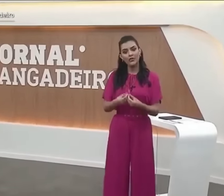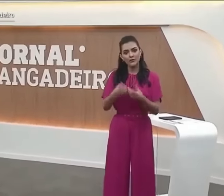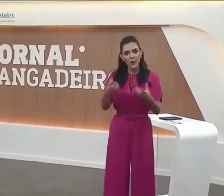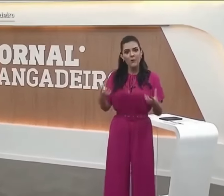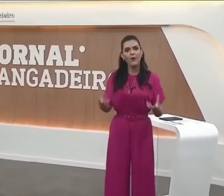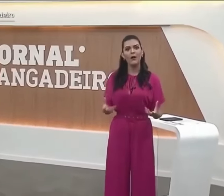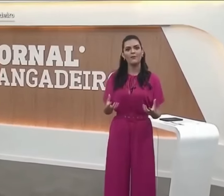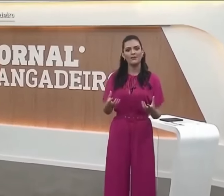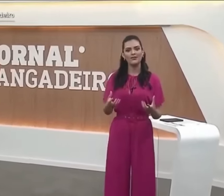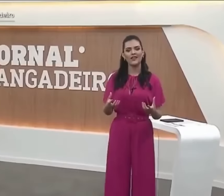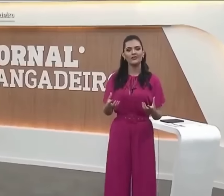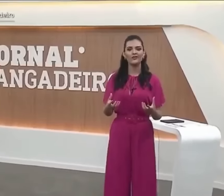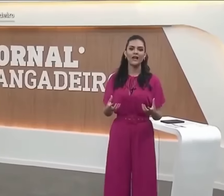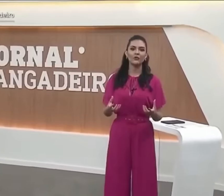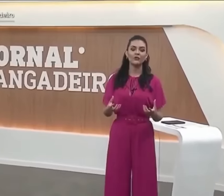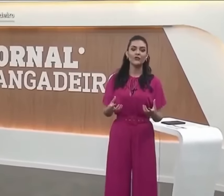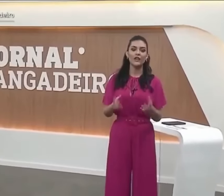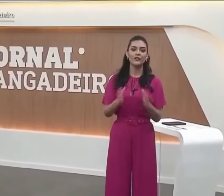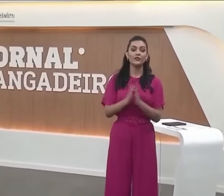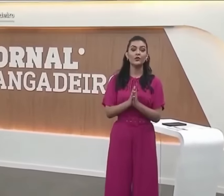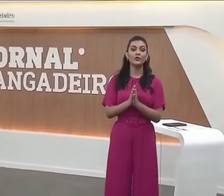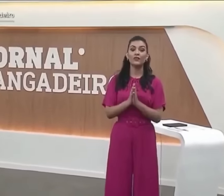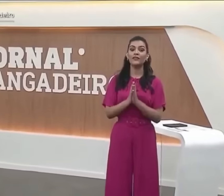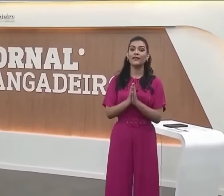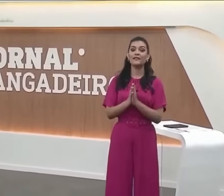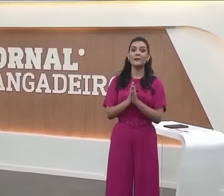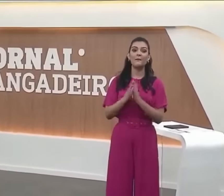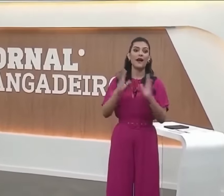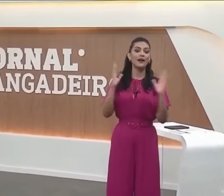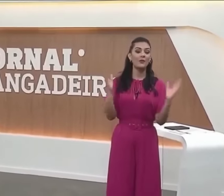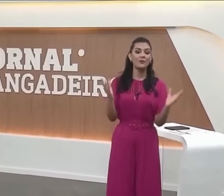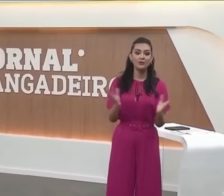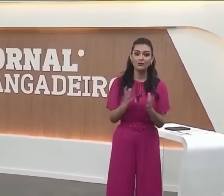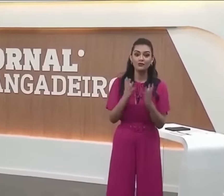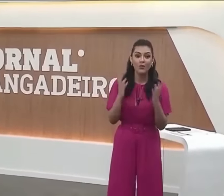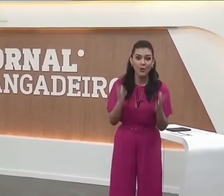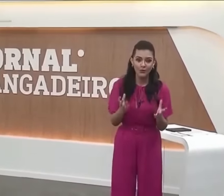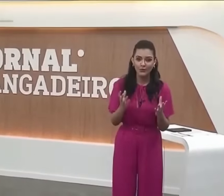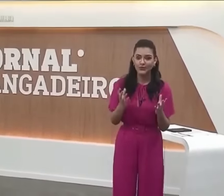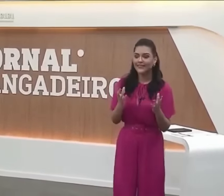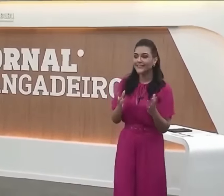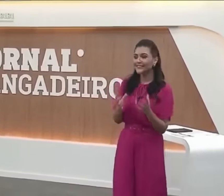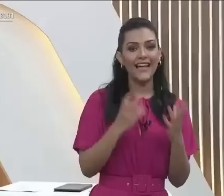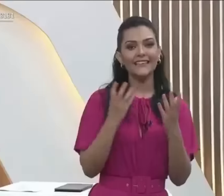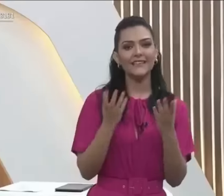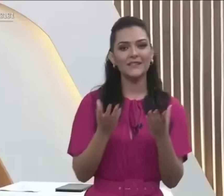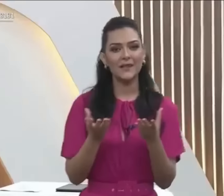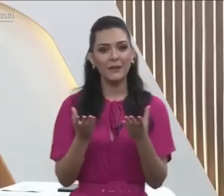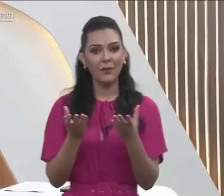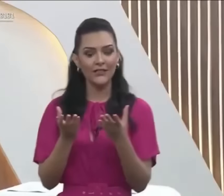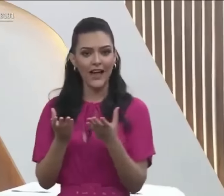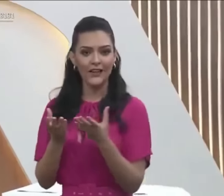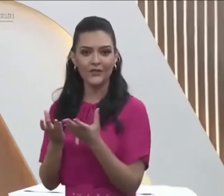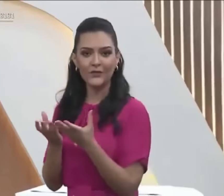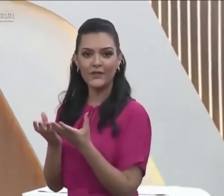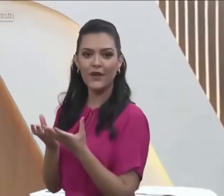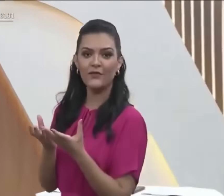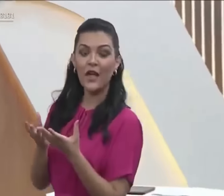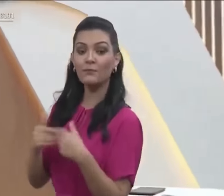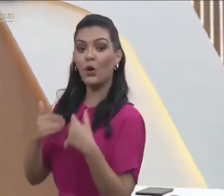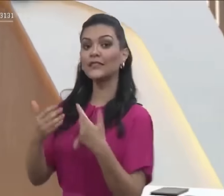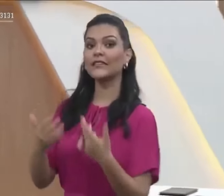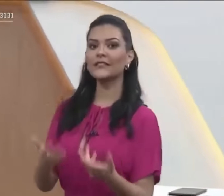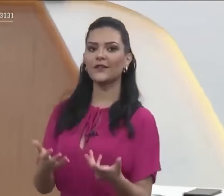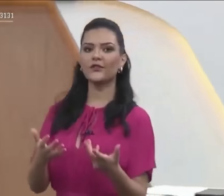Sobral transformou a aprendizagem dos alunos e se tornou referência para o mundo todo. Na terceira reportagem, você vai